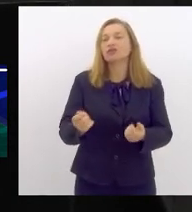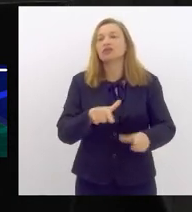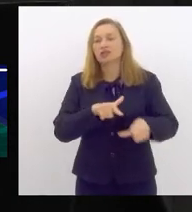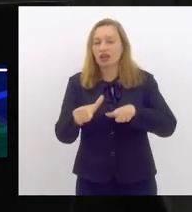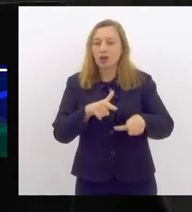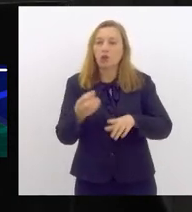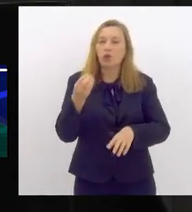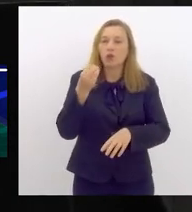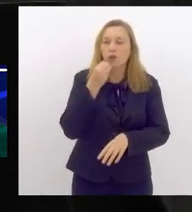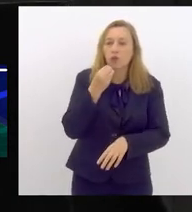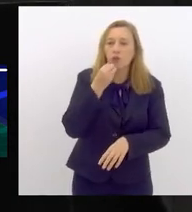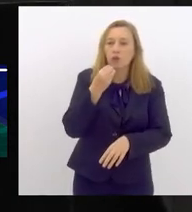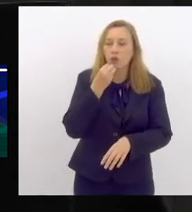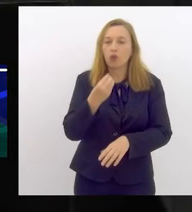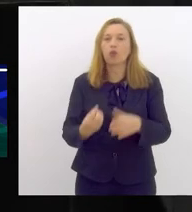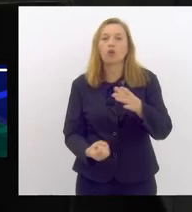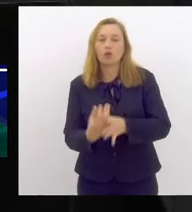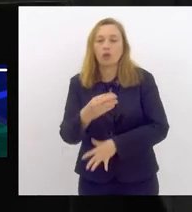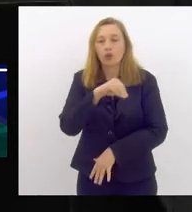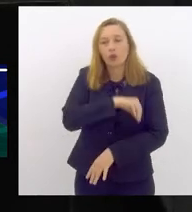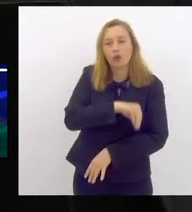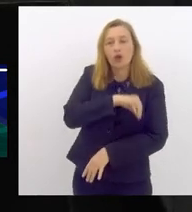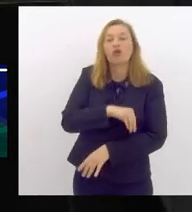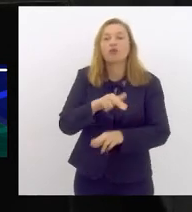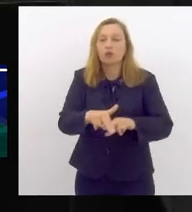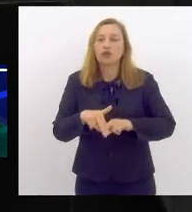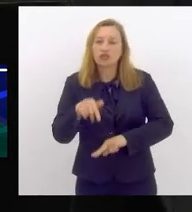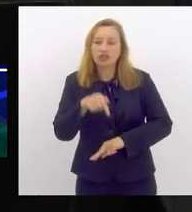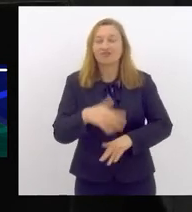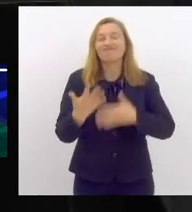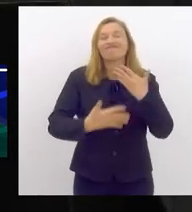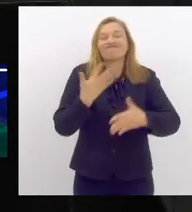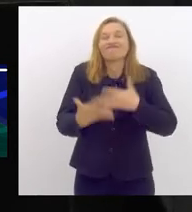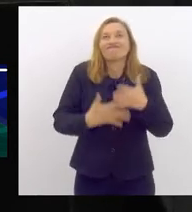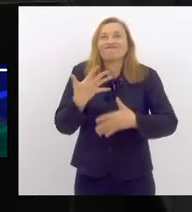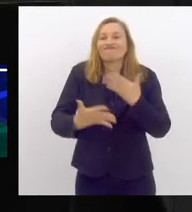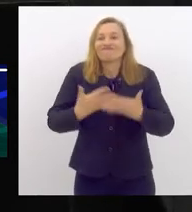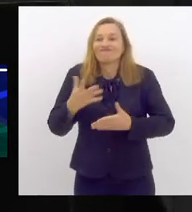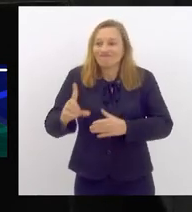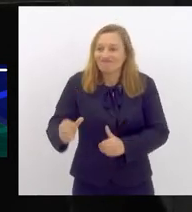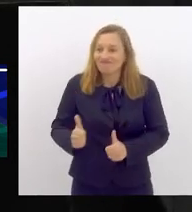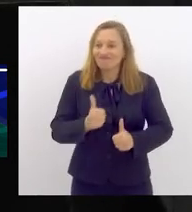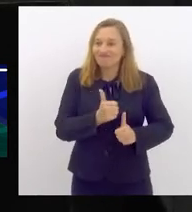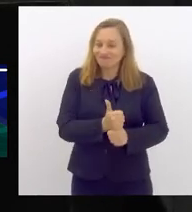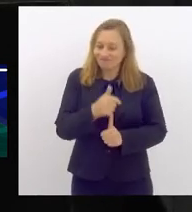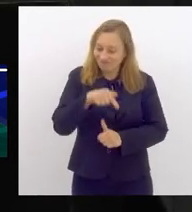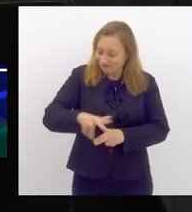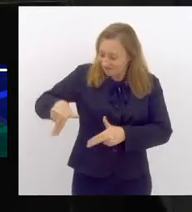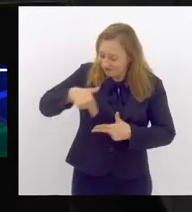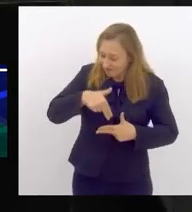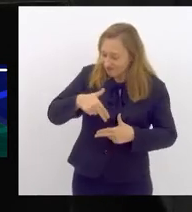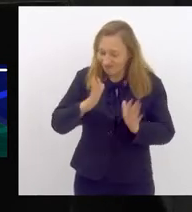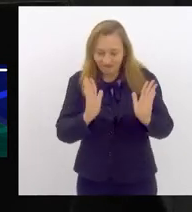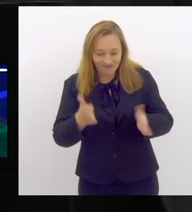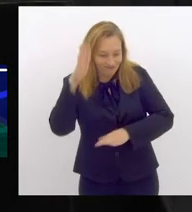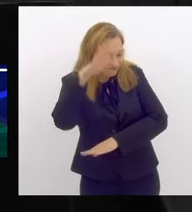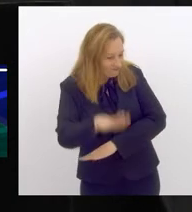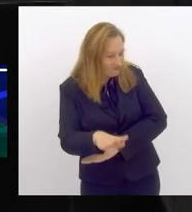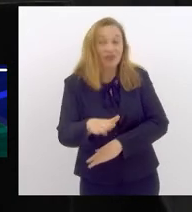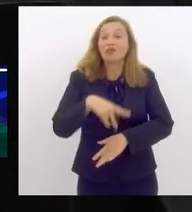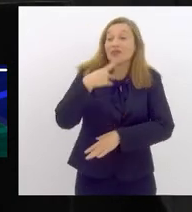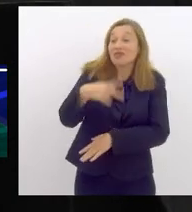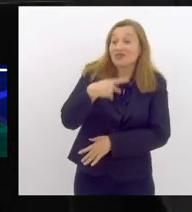de geração de Renda por isso aqui a minha alegria de estar ocupando essa Tribuna na tarde de hoje